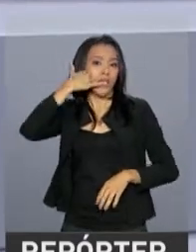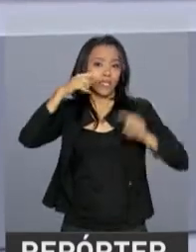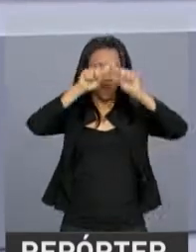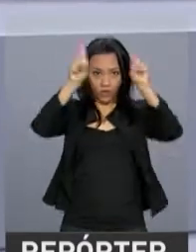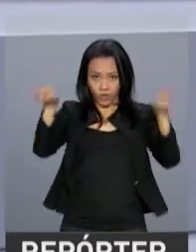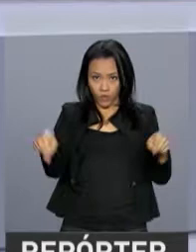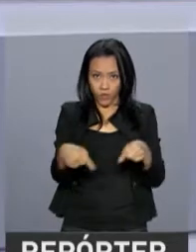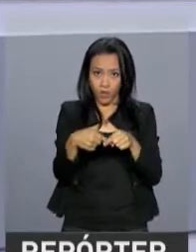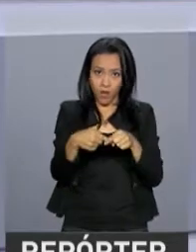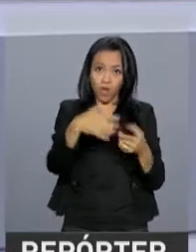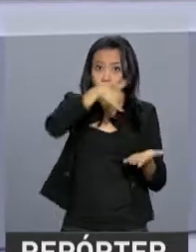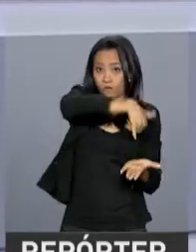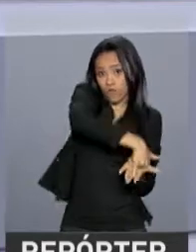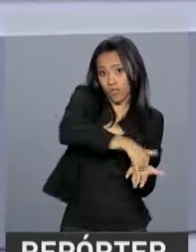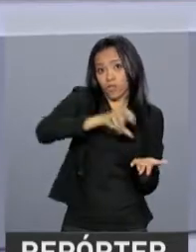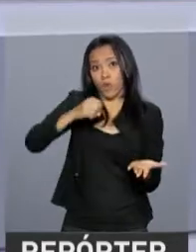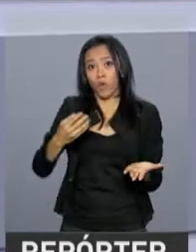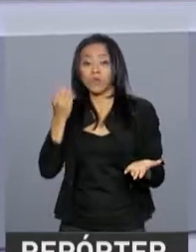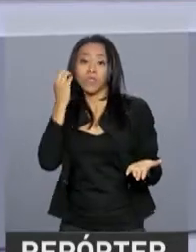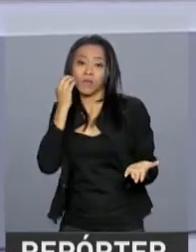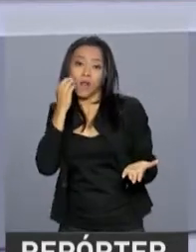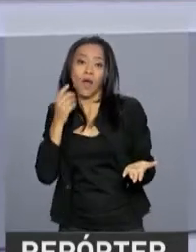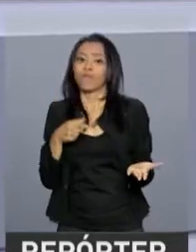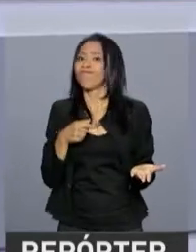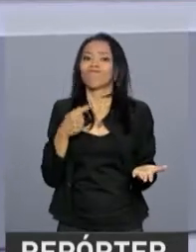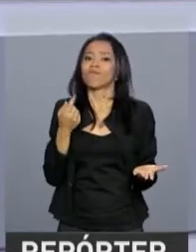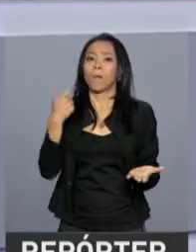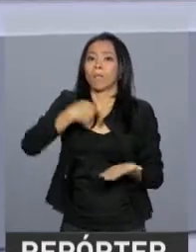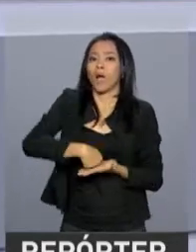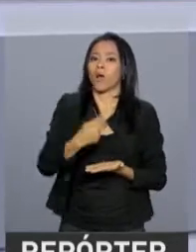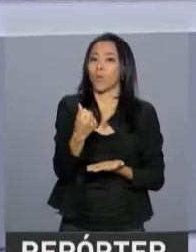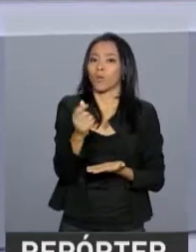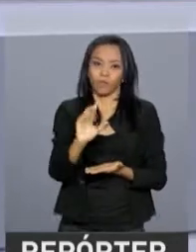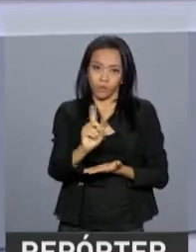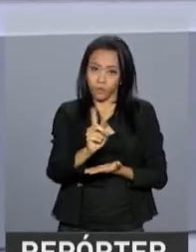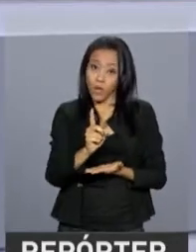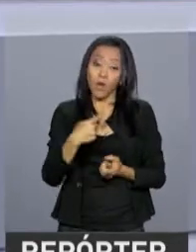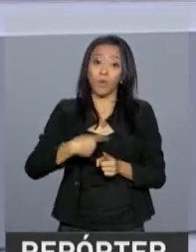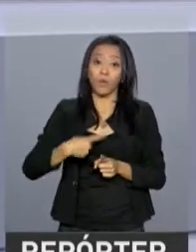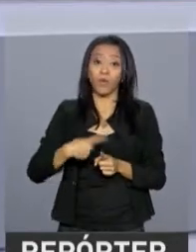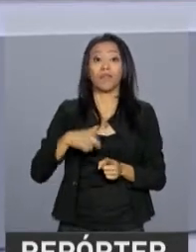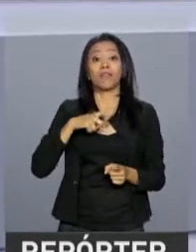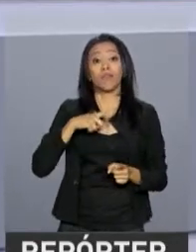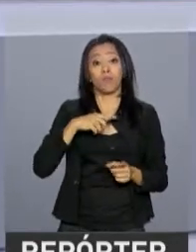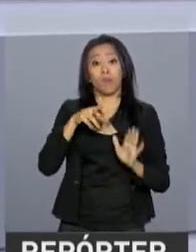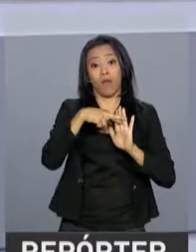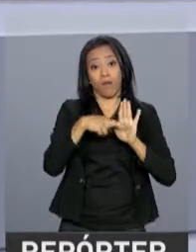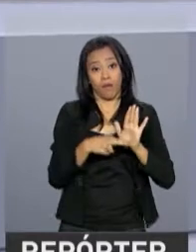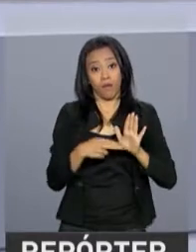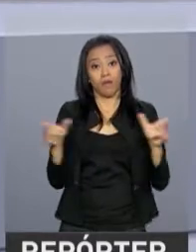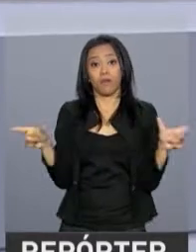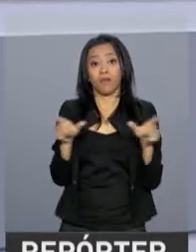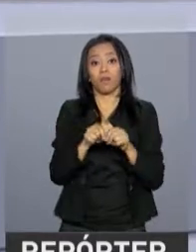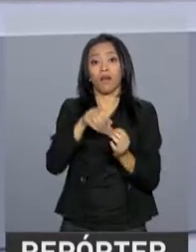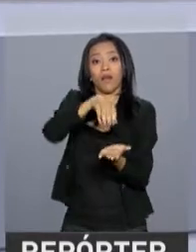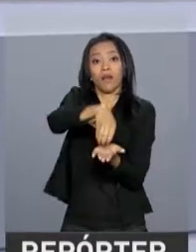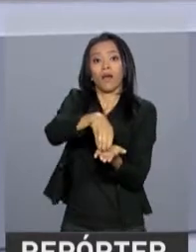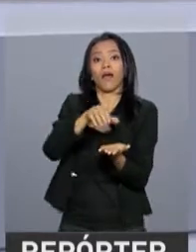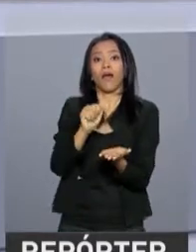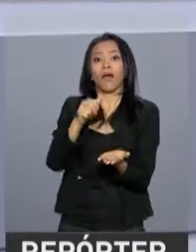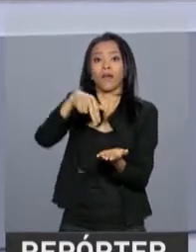telefones fixos ou celulares não estão sendo cobradas é que de acordo com uma determinação da anatel a operadora